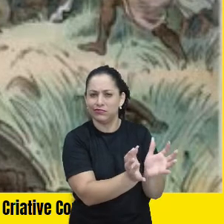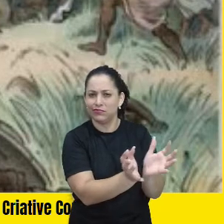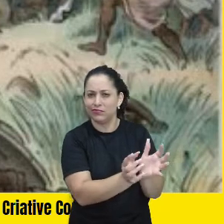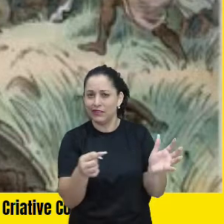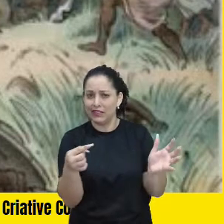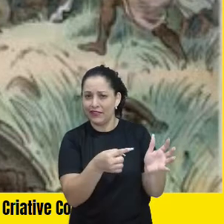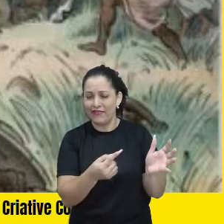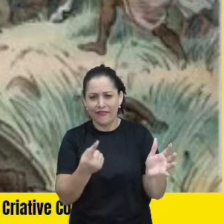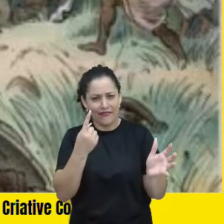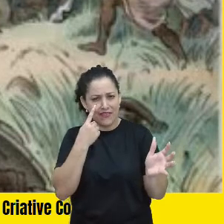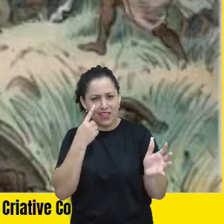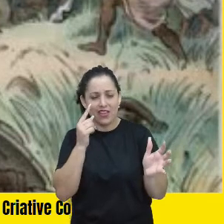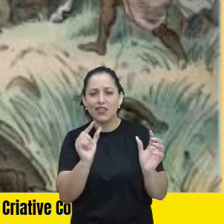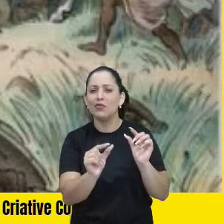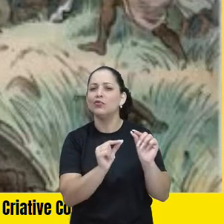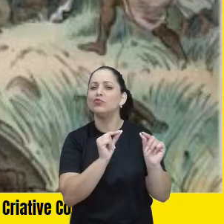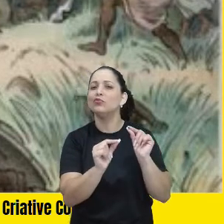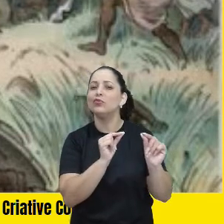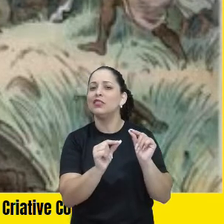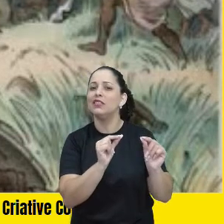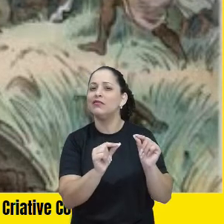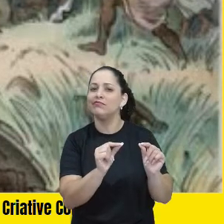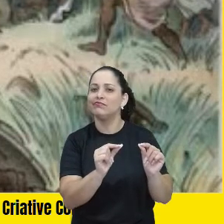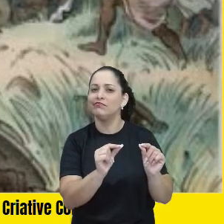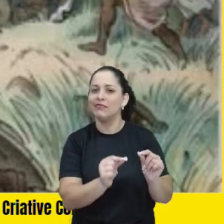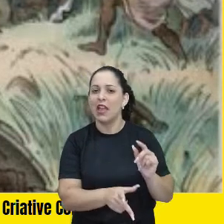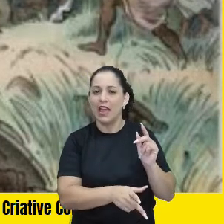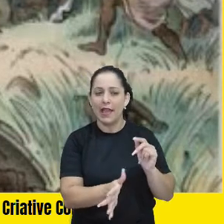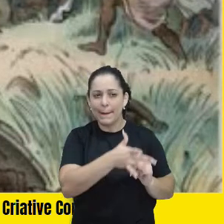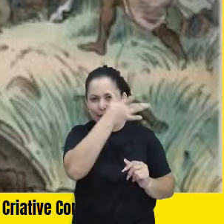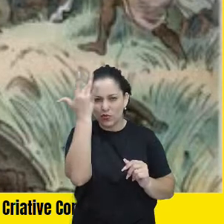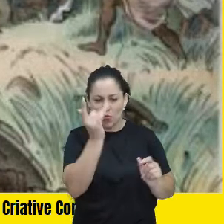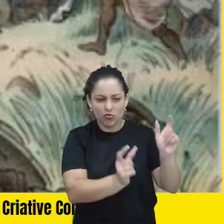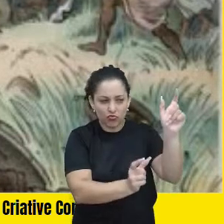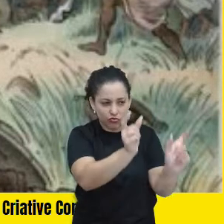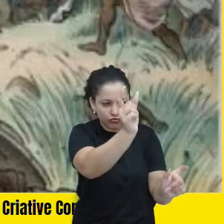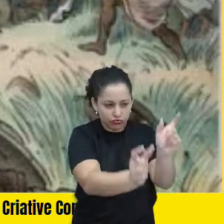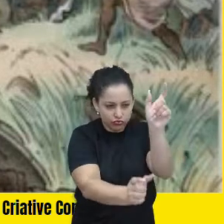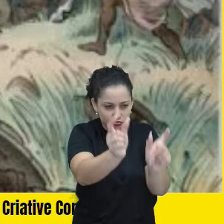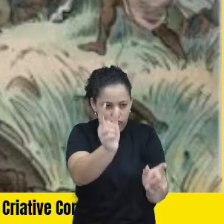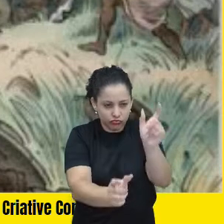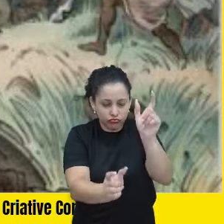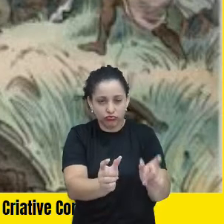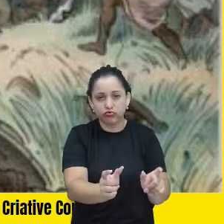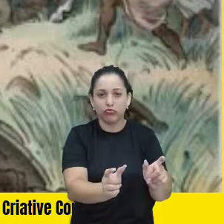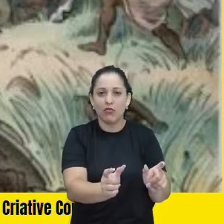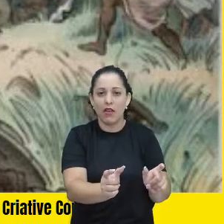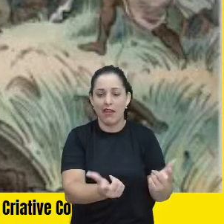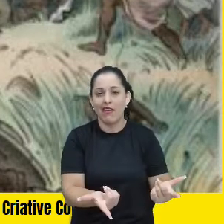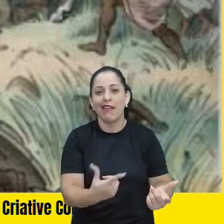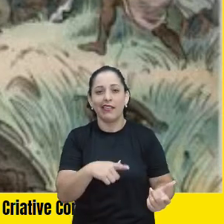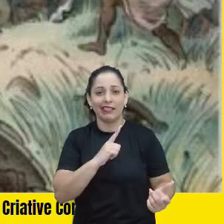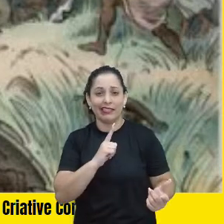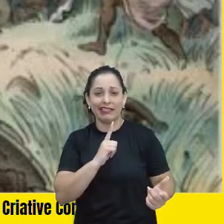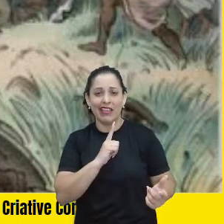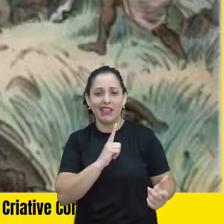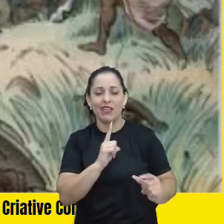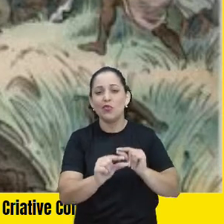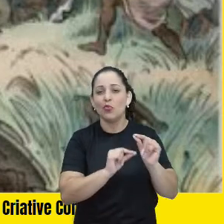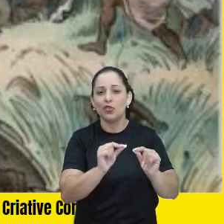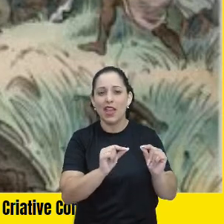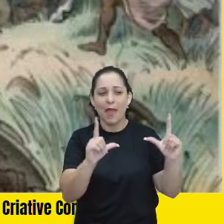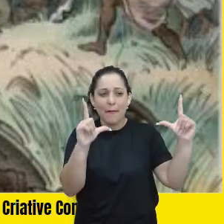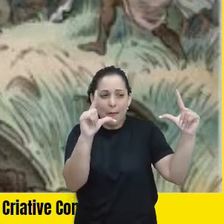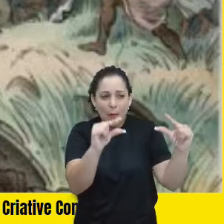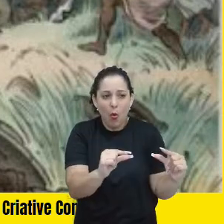canto direito, né, a civilização, né, dita, né, menos evoluída, ela traz uma bandeira,